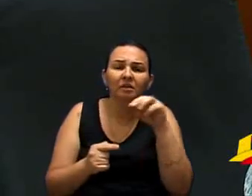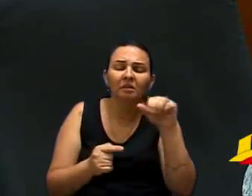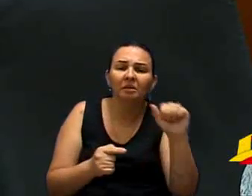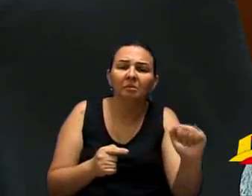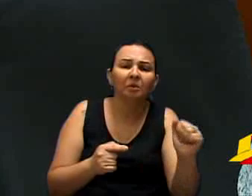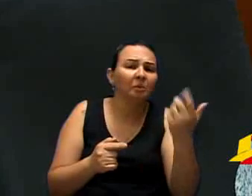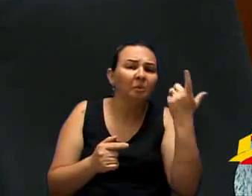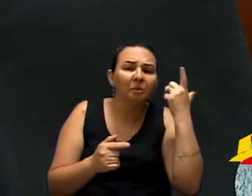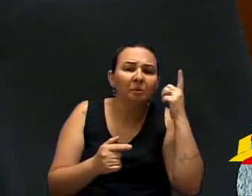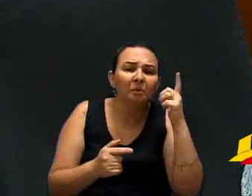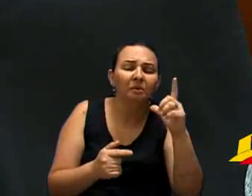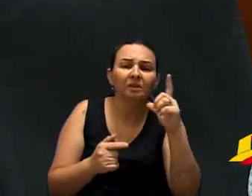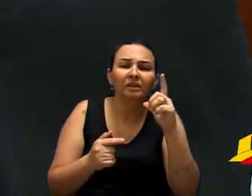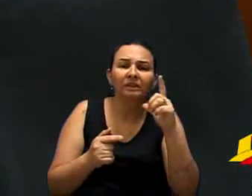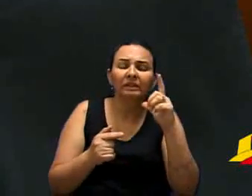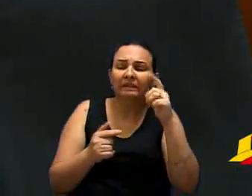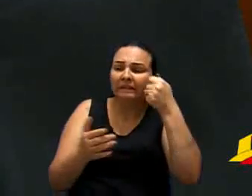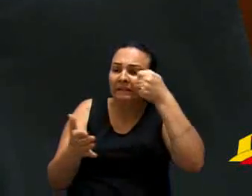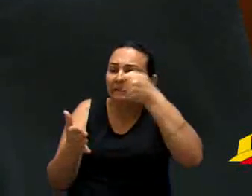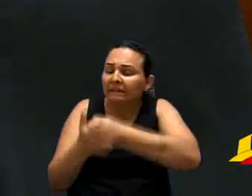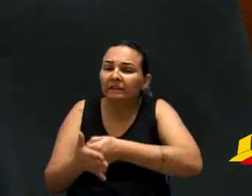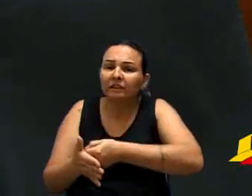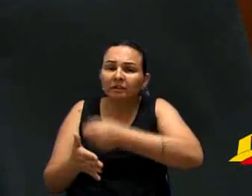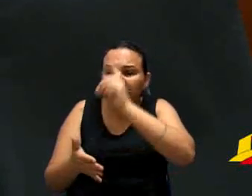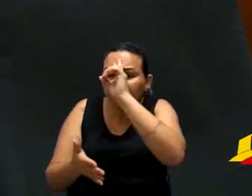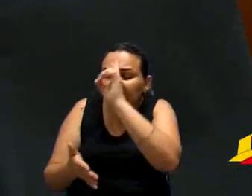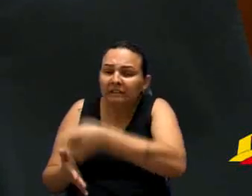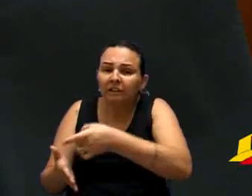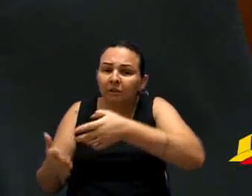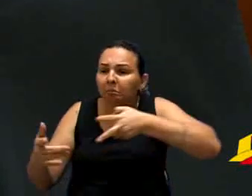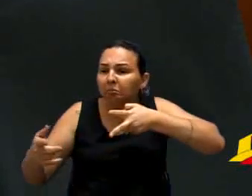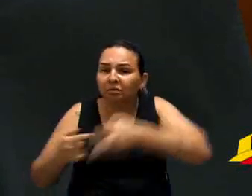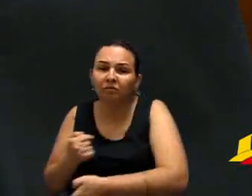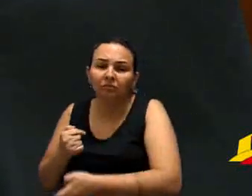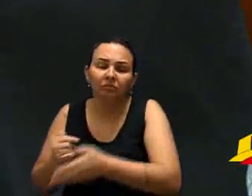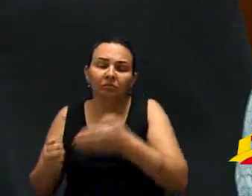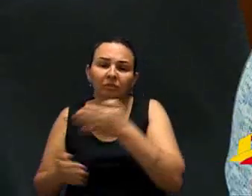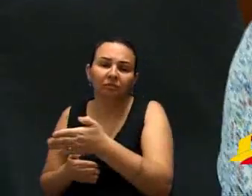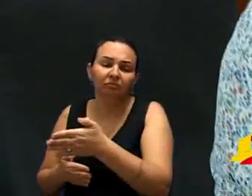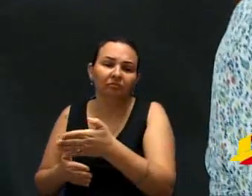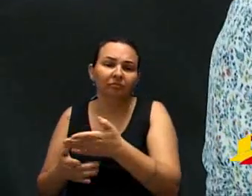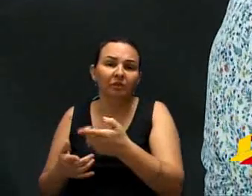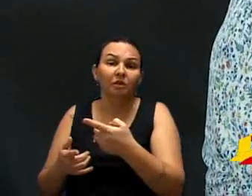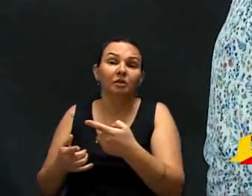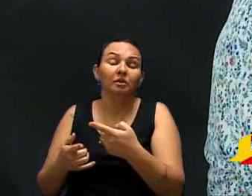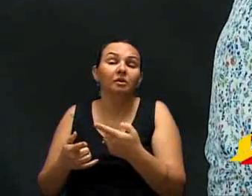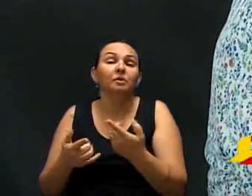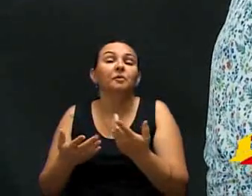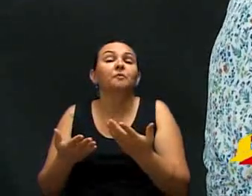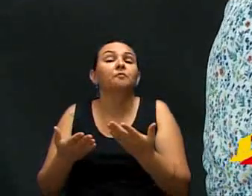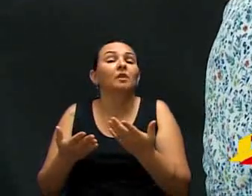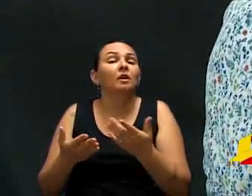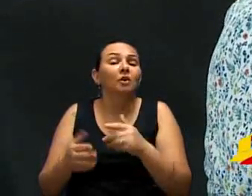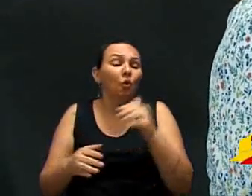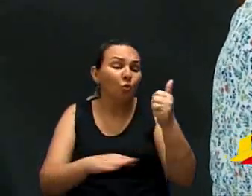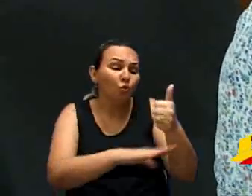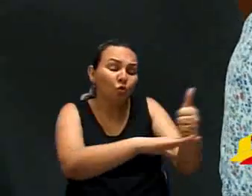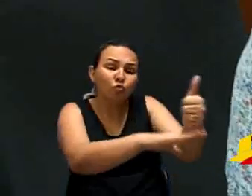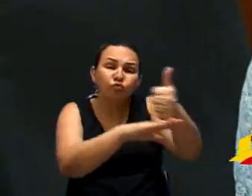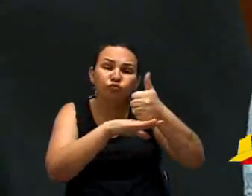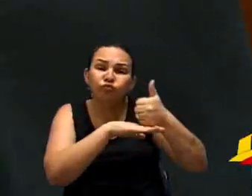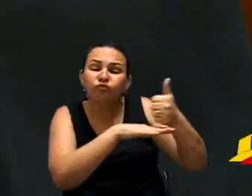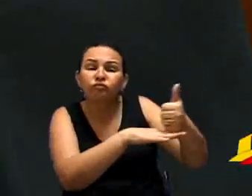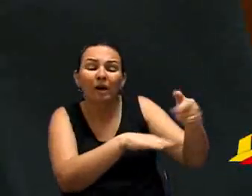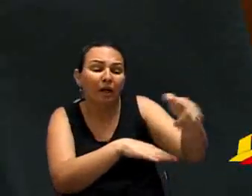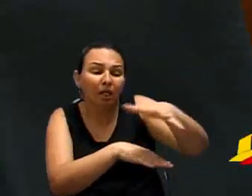delibera não consegue ter autoridade para de fato em que vive nessas questões ou seja as demais secretarias que não têm um mínimo o